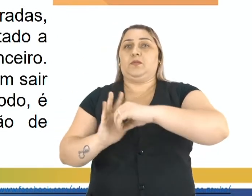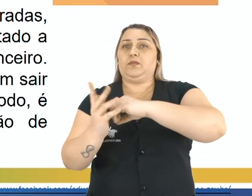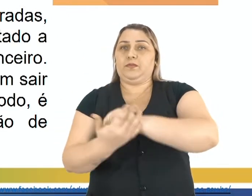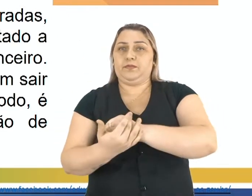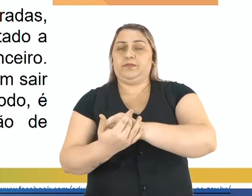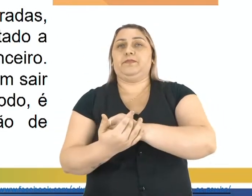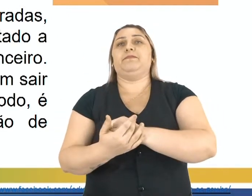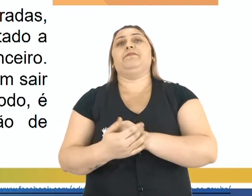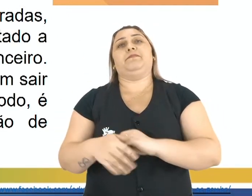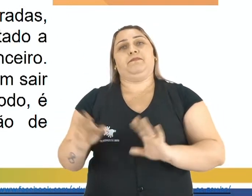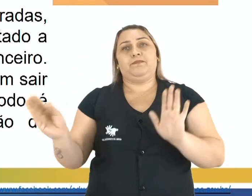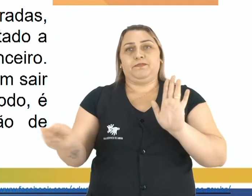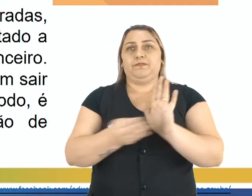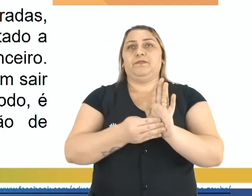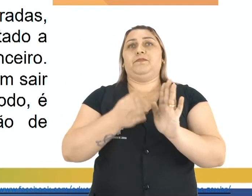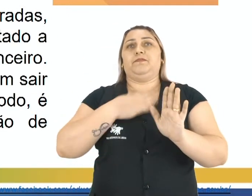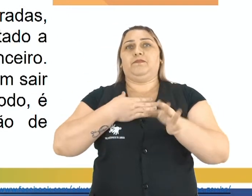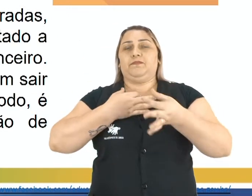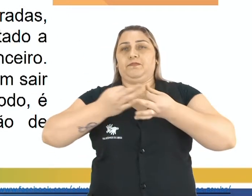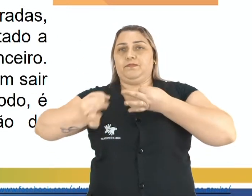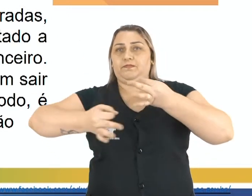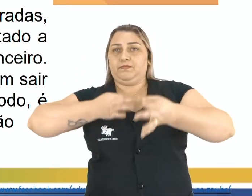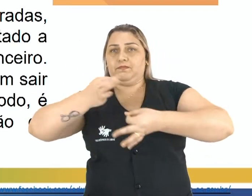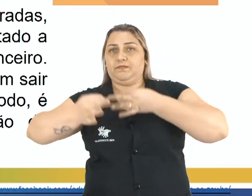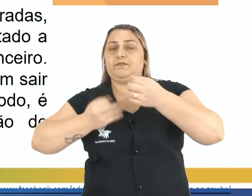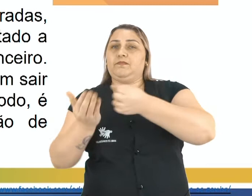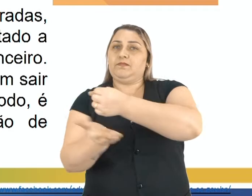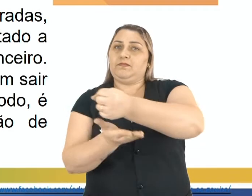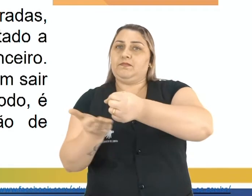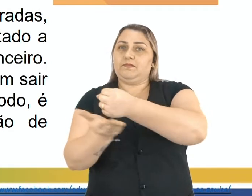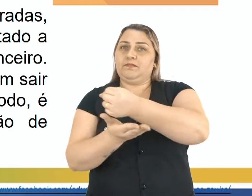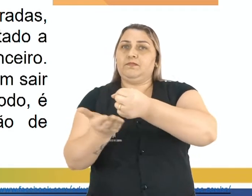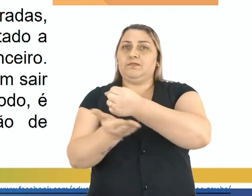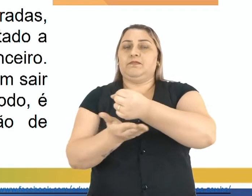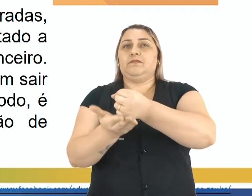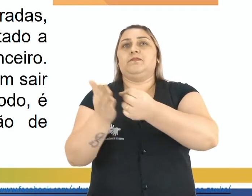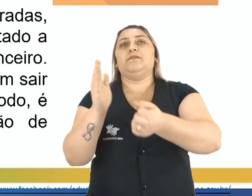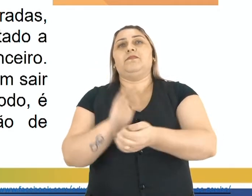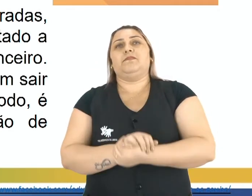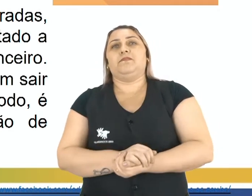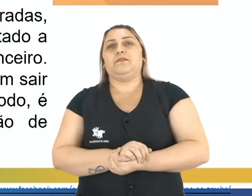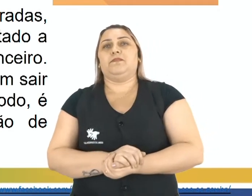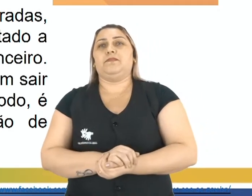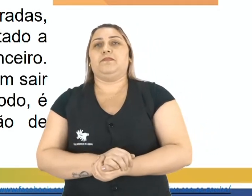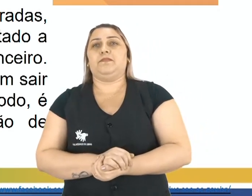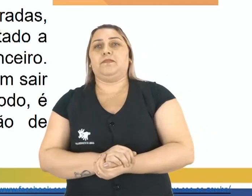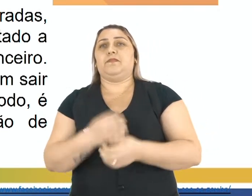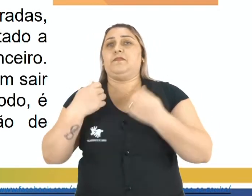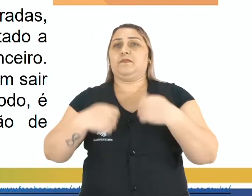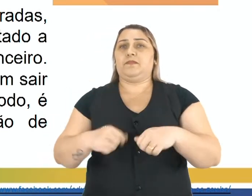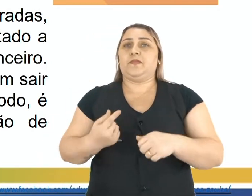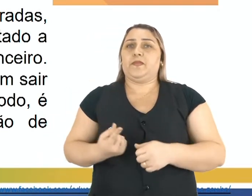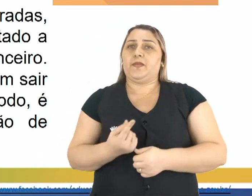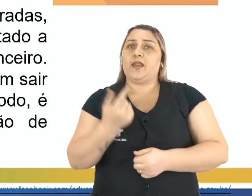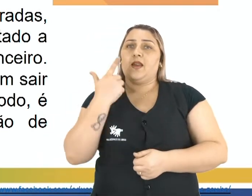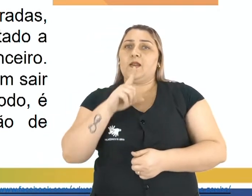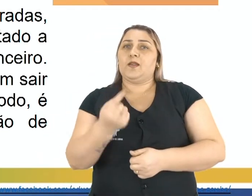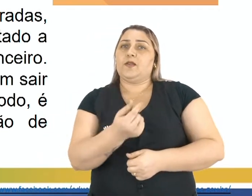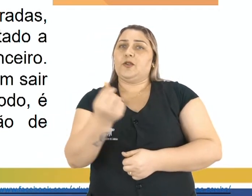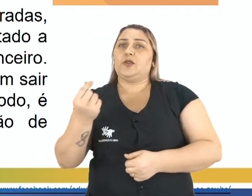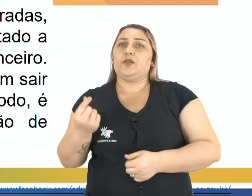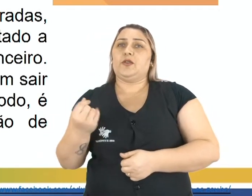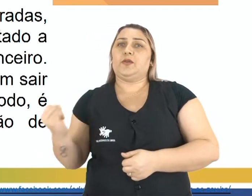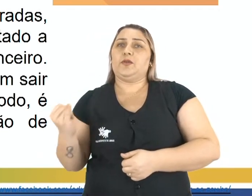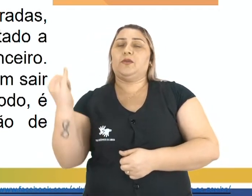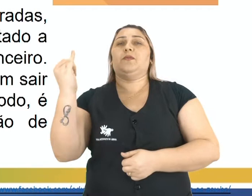coronavírus. E aqui eu coloco os argumentos que eu embaso para sustentar essa ideia, que precisa de arrecadação financeira, que